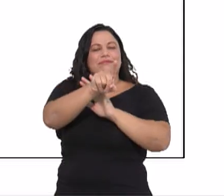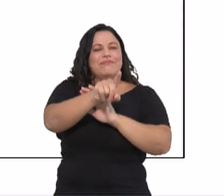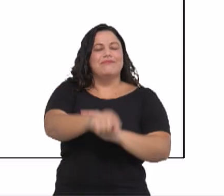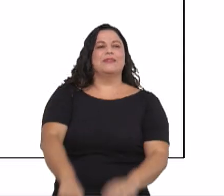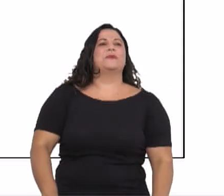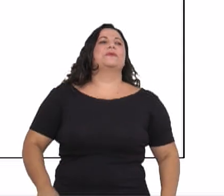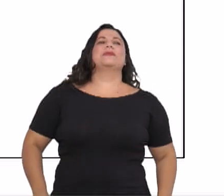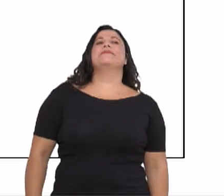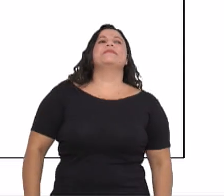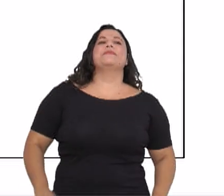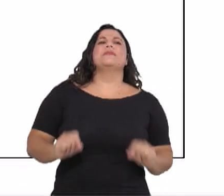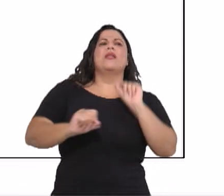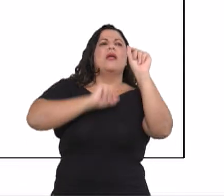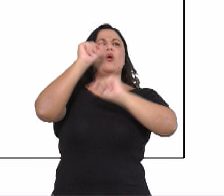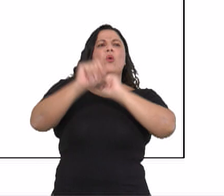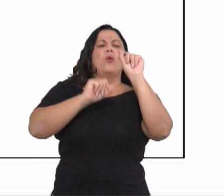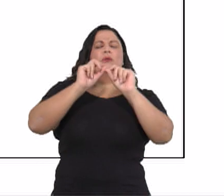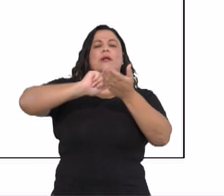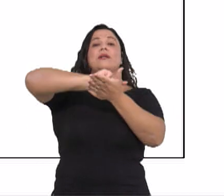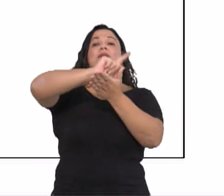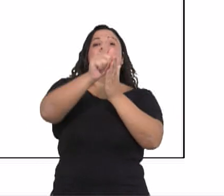Qual gênero textual